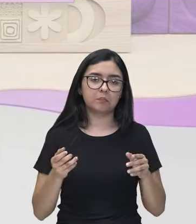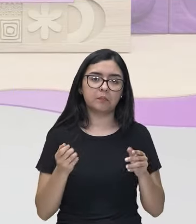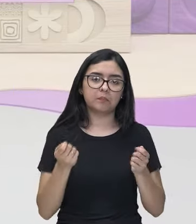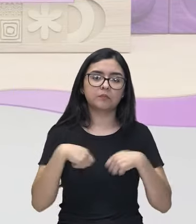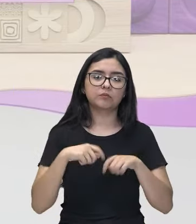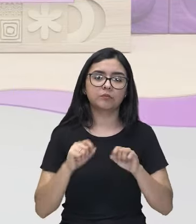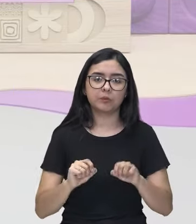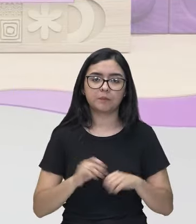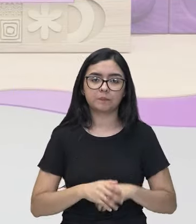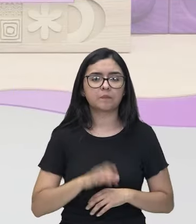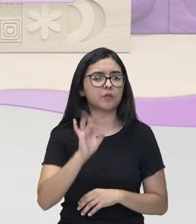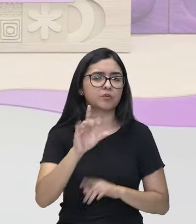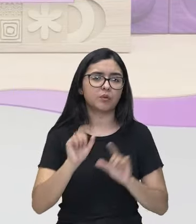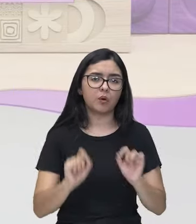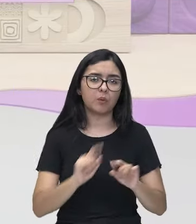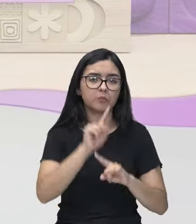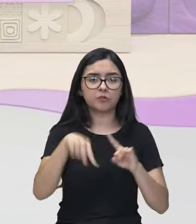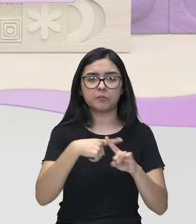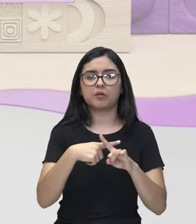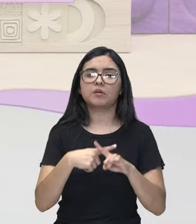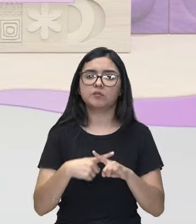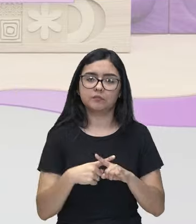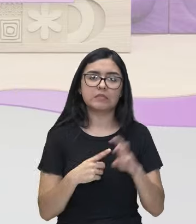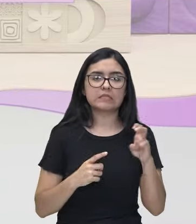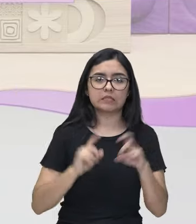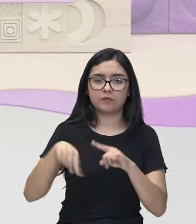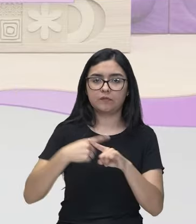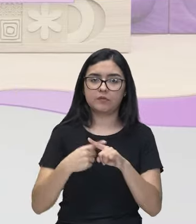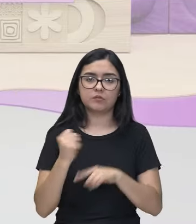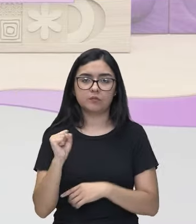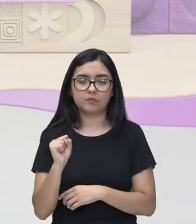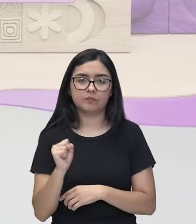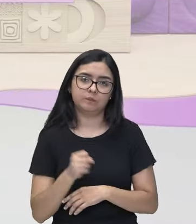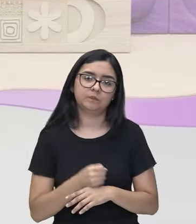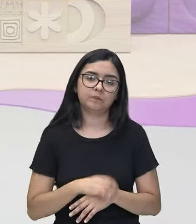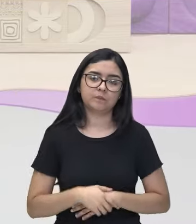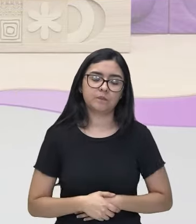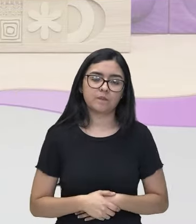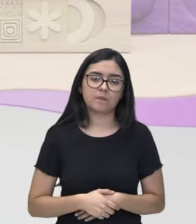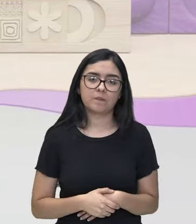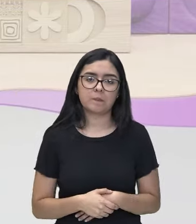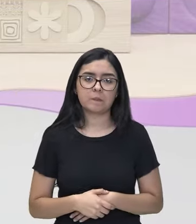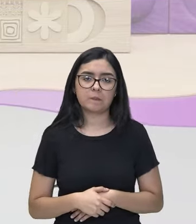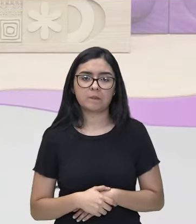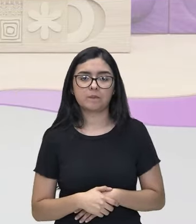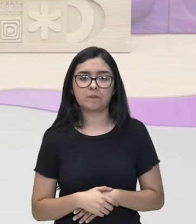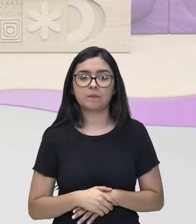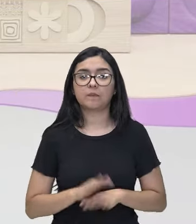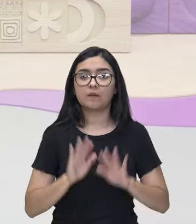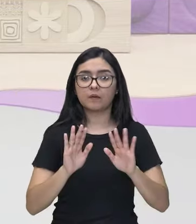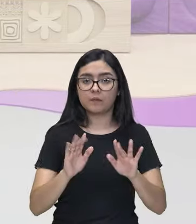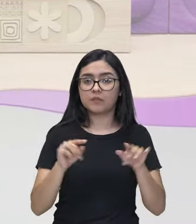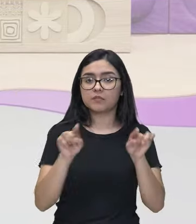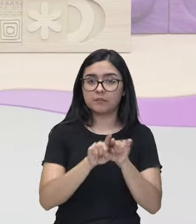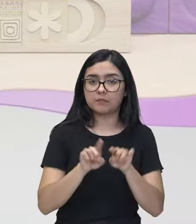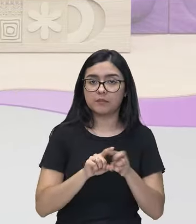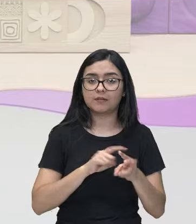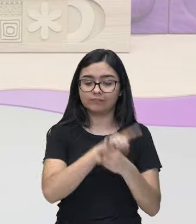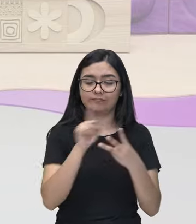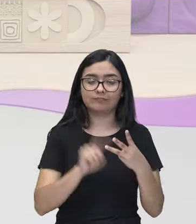apenas fazer a multiplicação de 5 vezes 8, beleza? Bom, pessoal, mas tem também uma